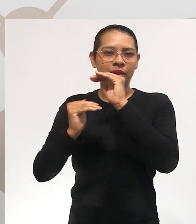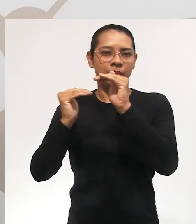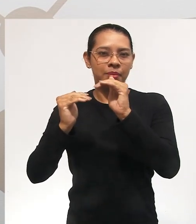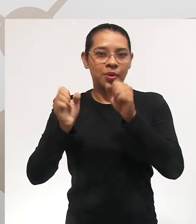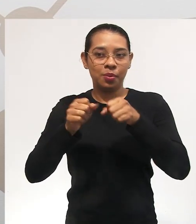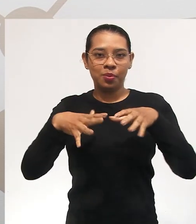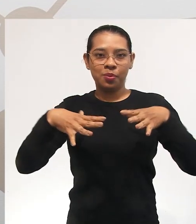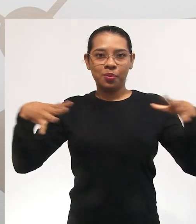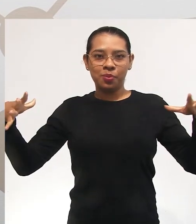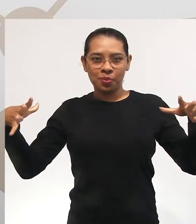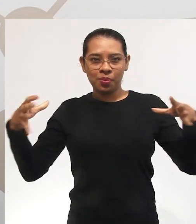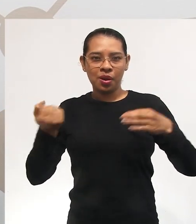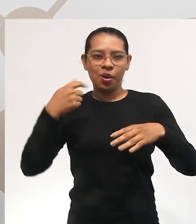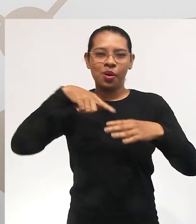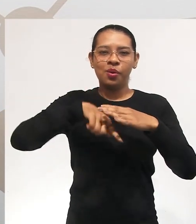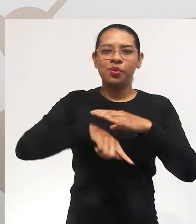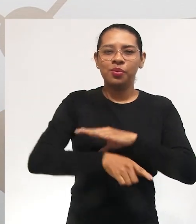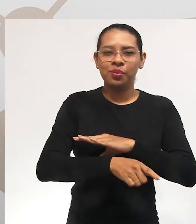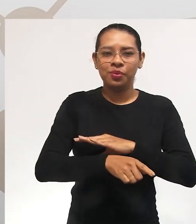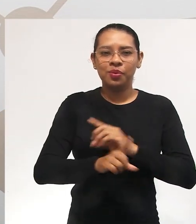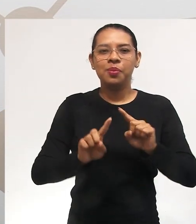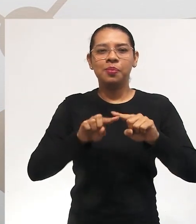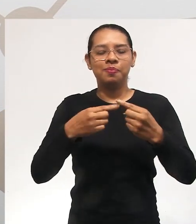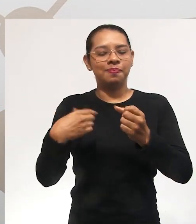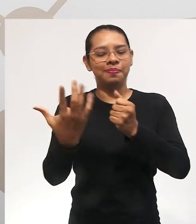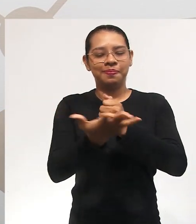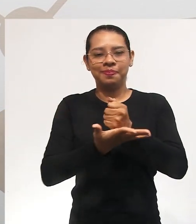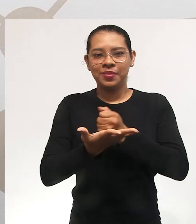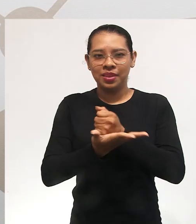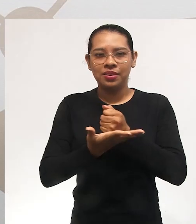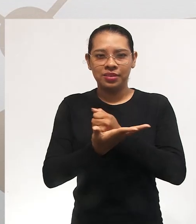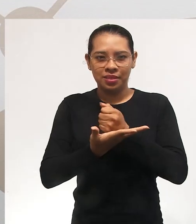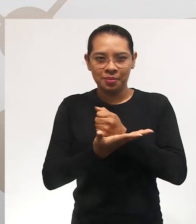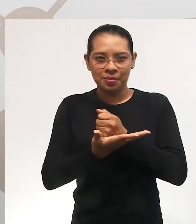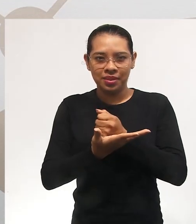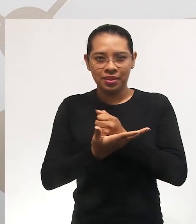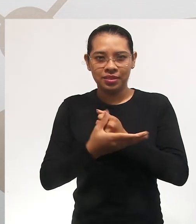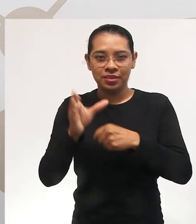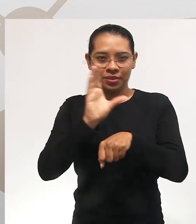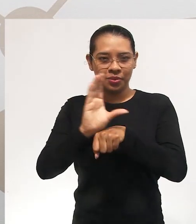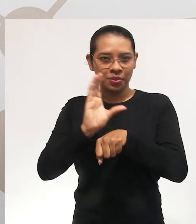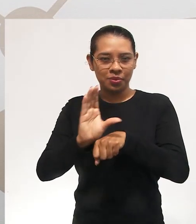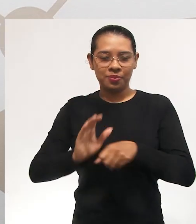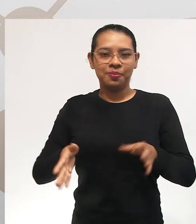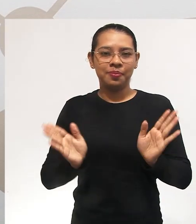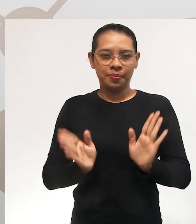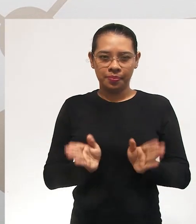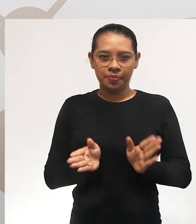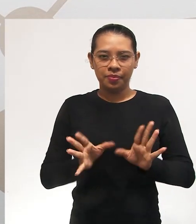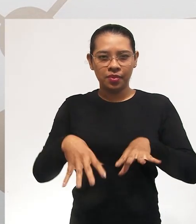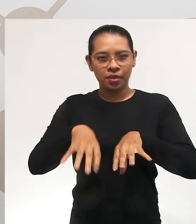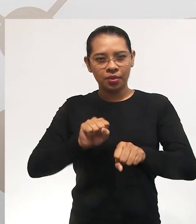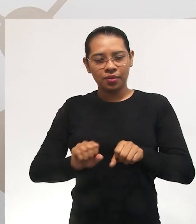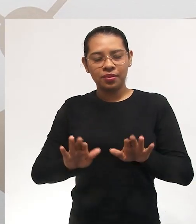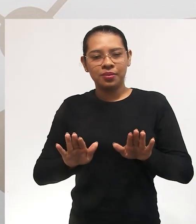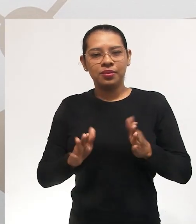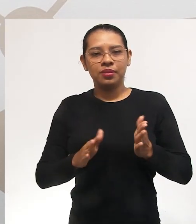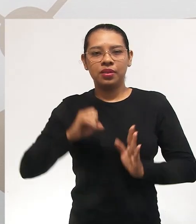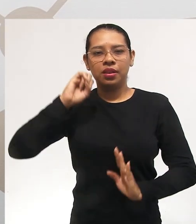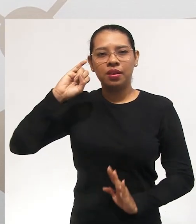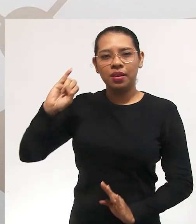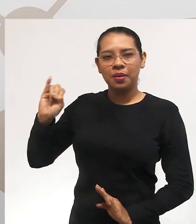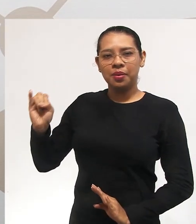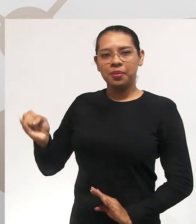acrescentando, né? Você vai estendendo e aprofundando, mas a base dessa docência é agora